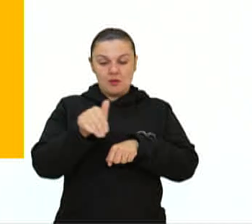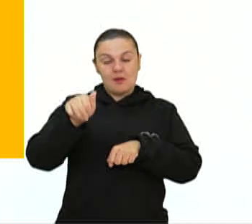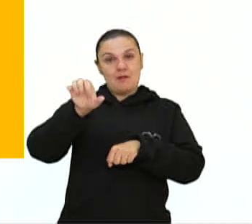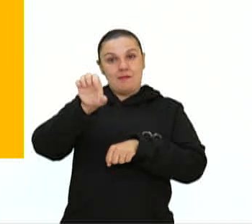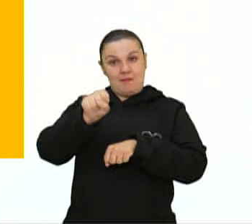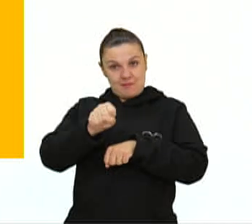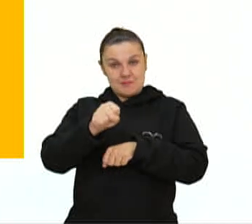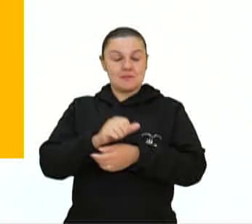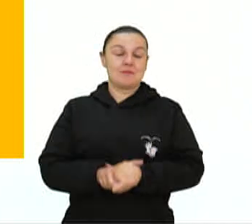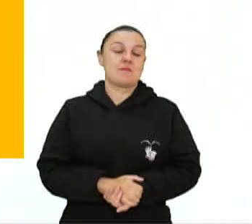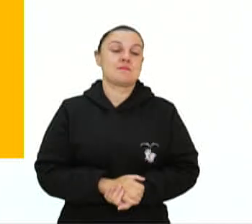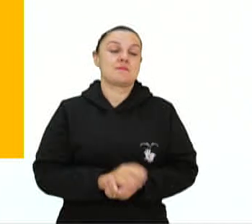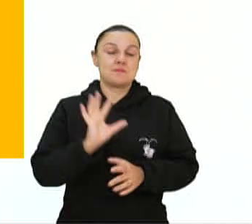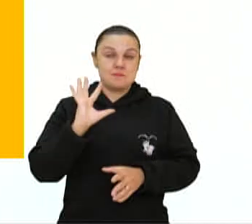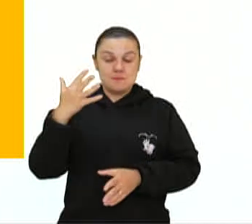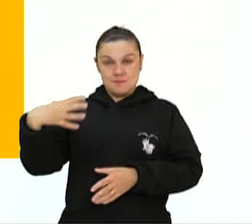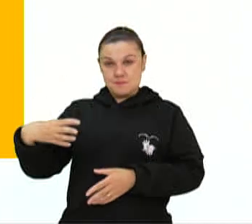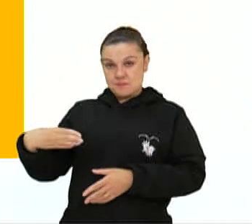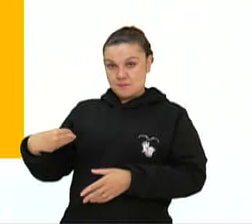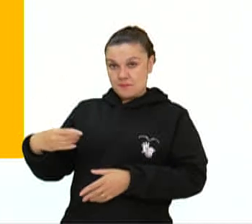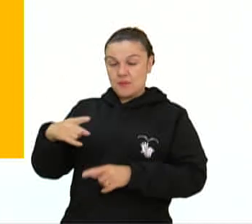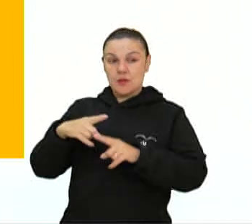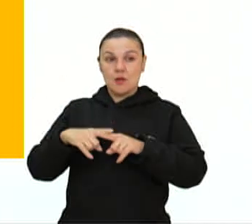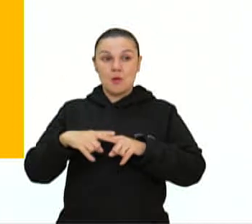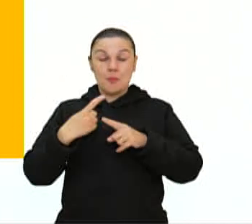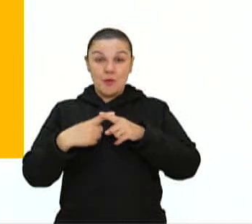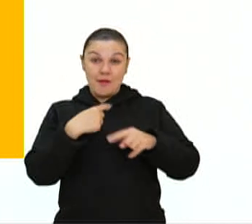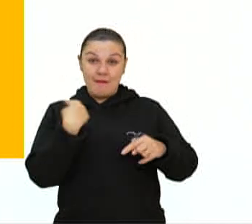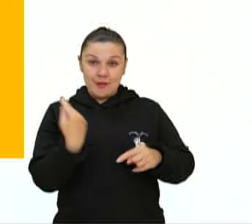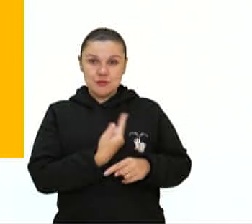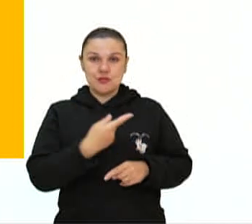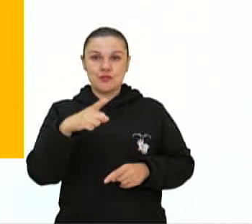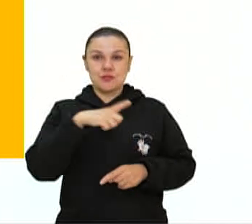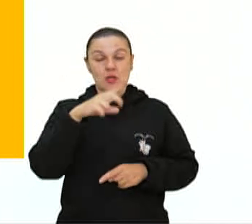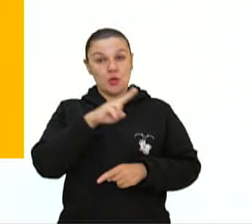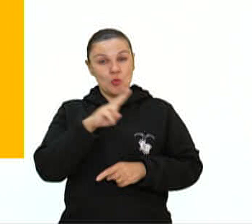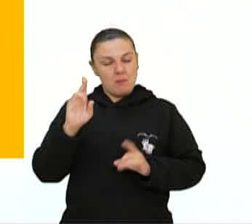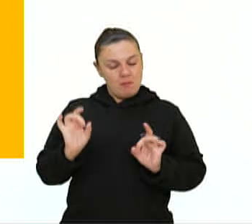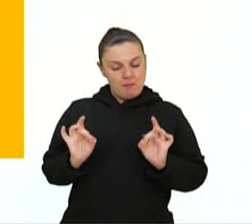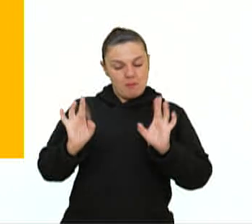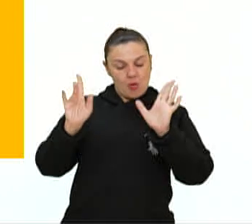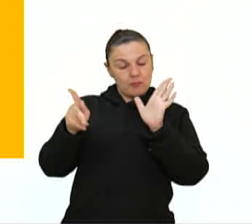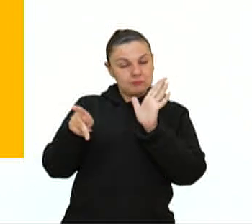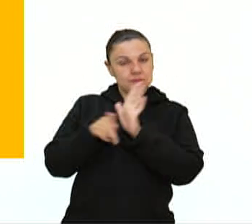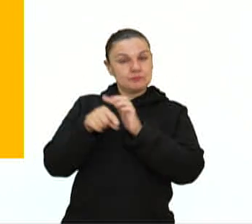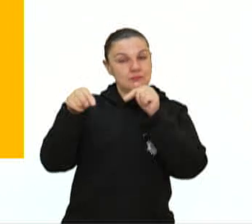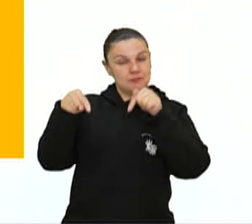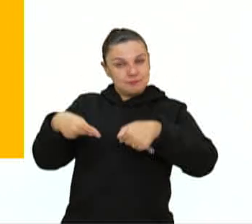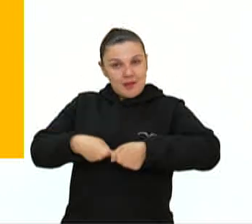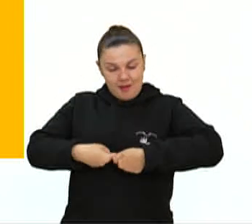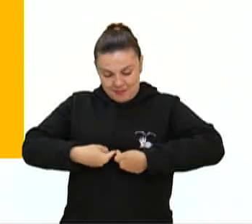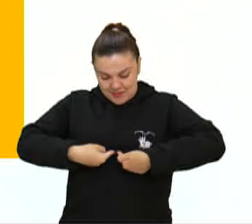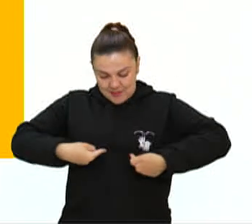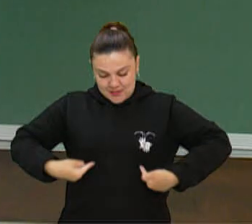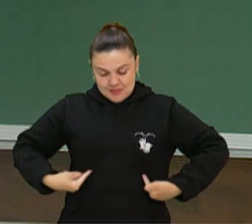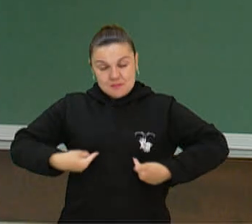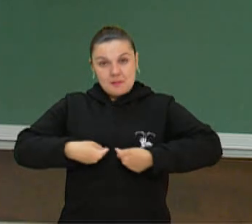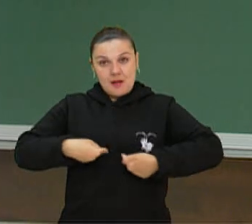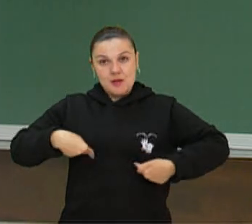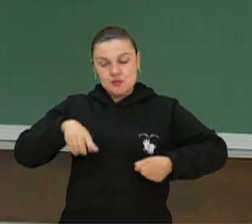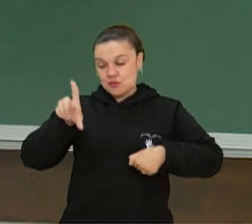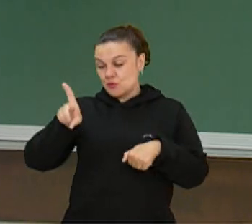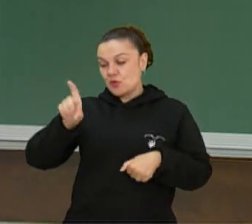nos mamíferos devido à presença de um músculo chamado diafragma, exclusivo dos mamíferos, tá? A circulação